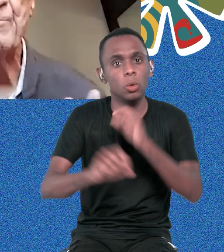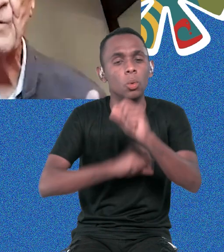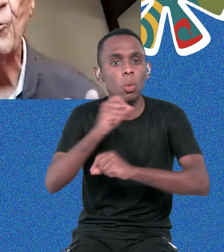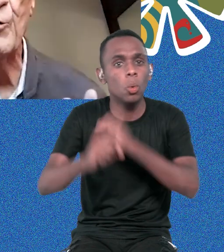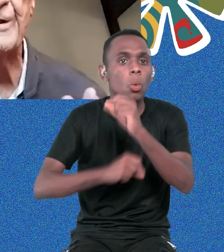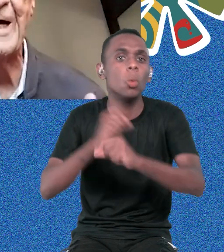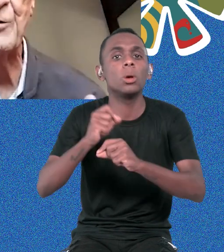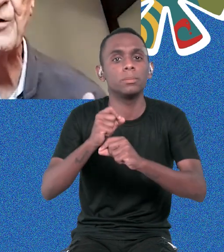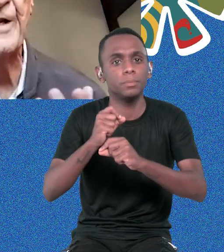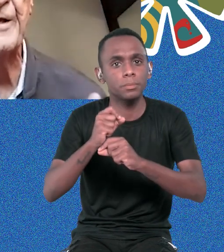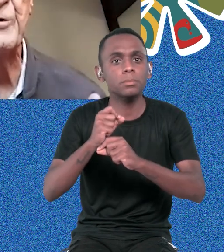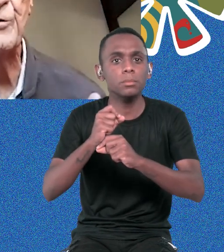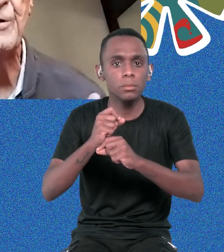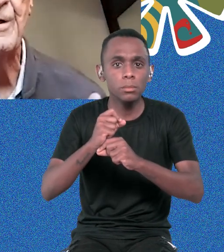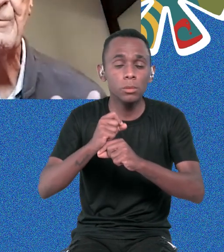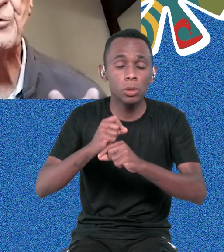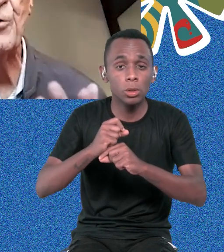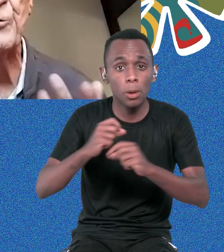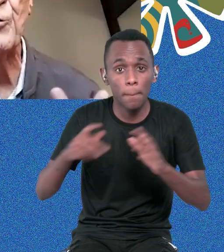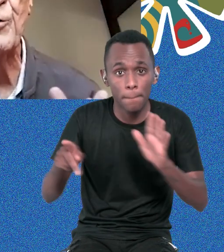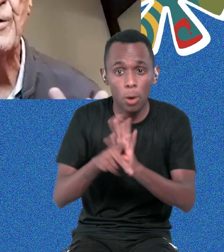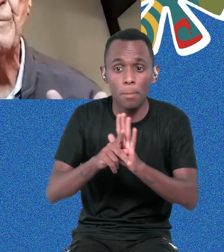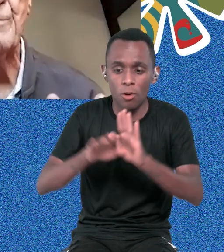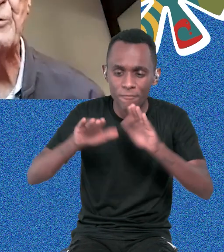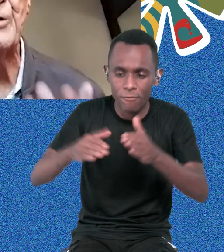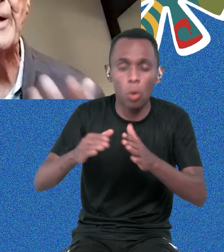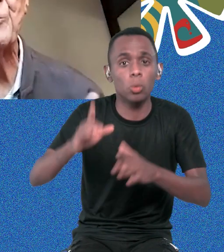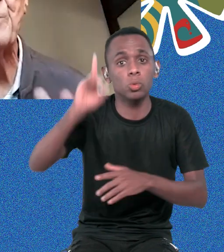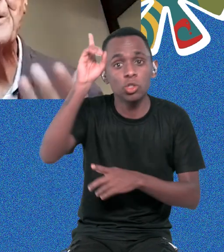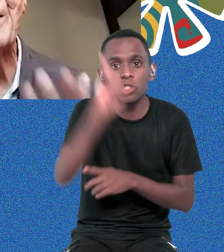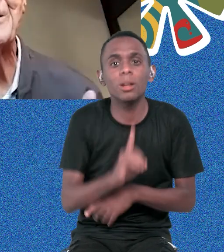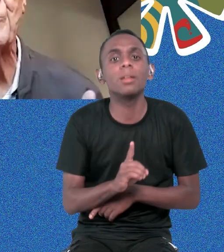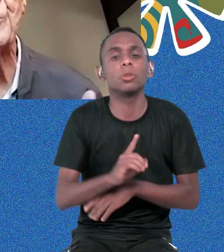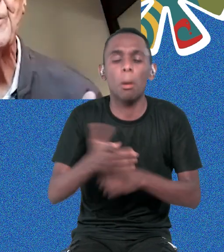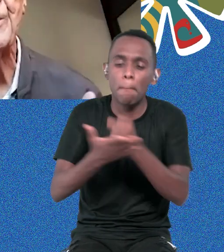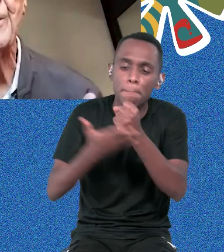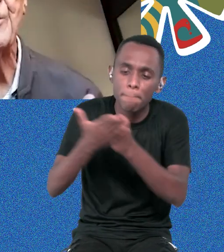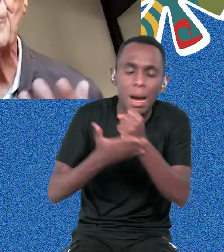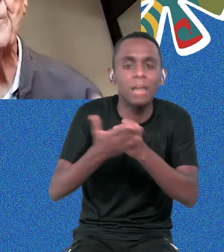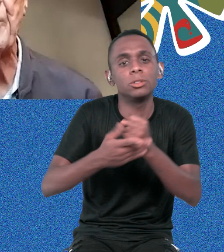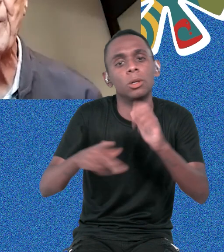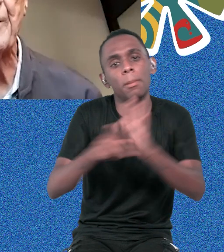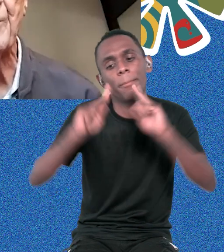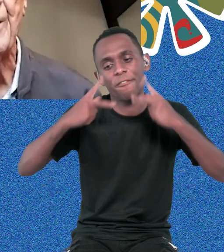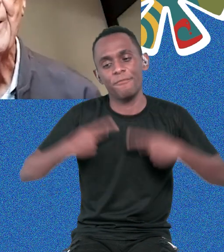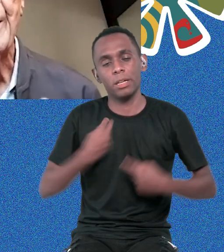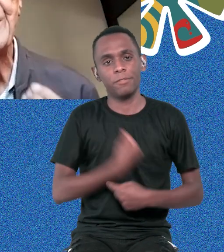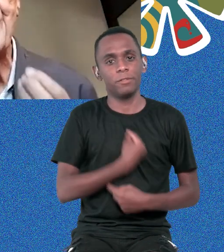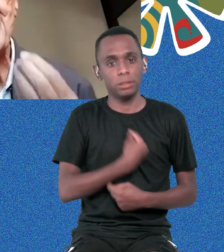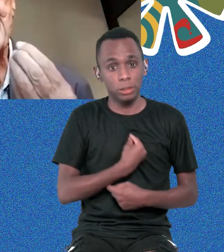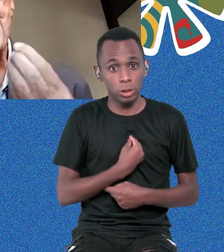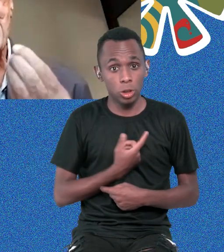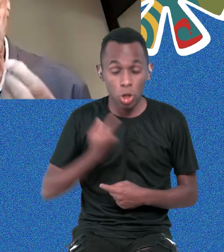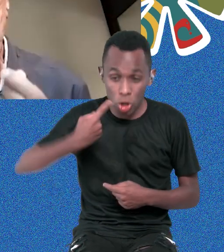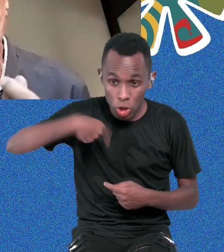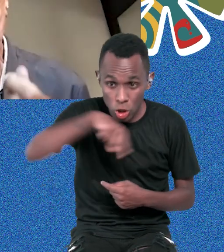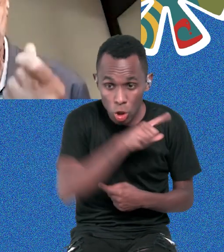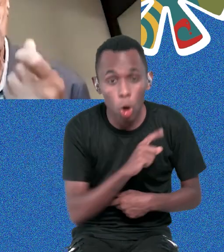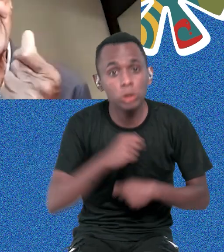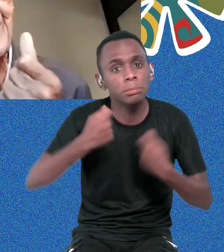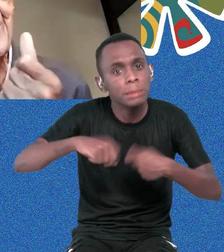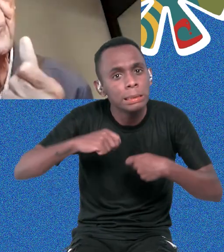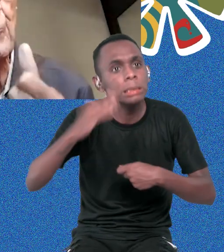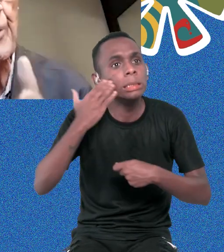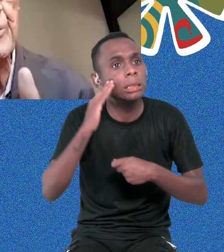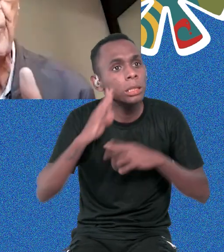restabeleça um Estado de direitos, sobretudo para os direitos mais básicos do viver humano. Estamos nesses tempos, nós